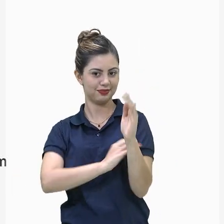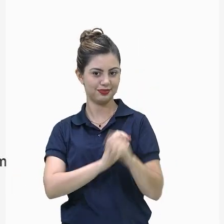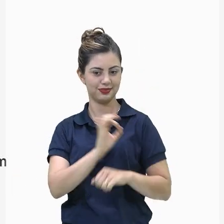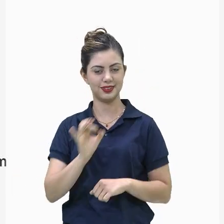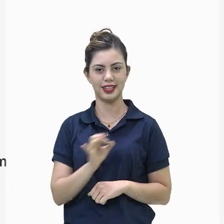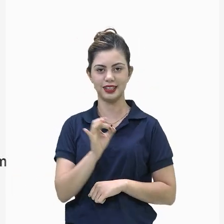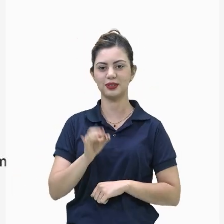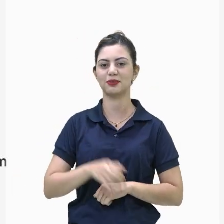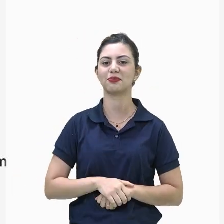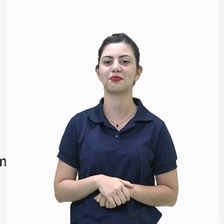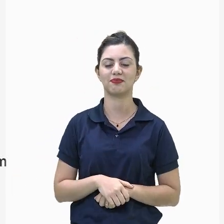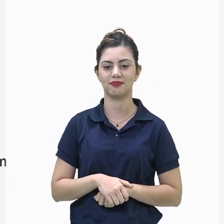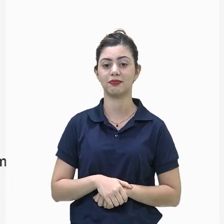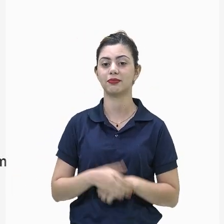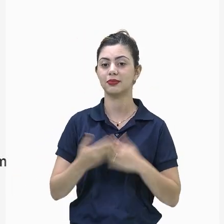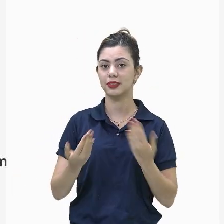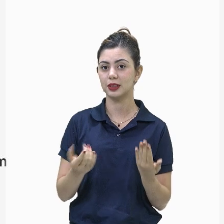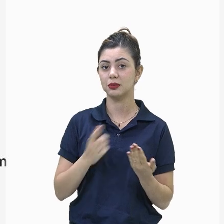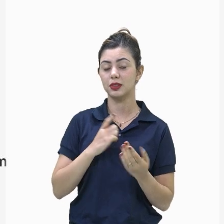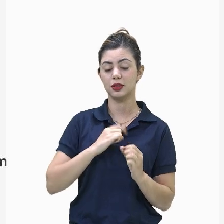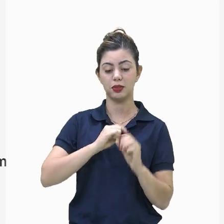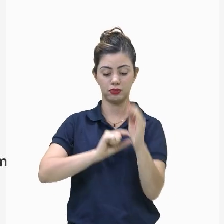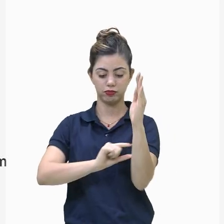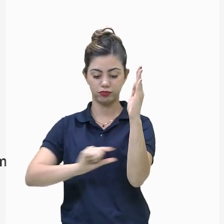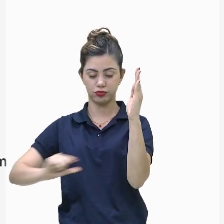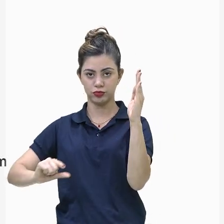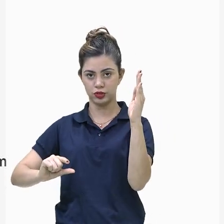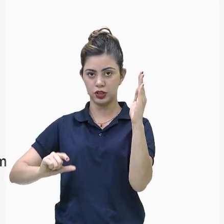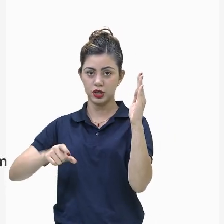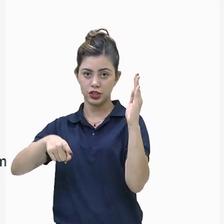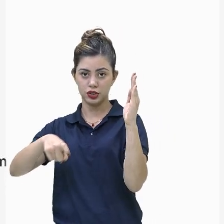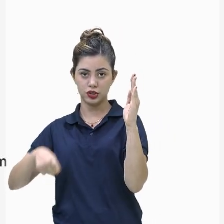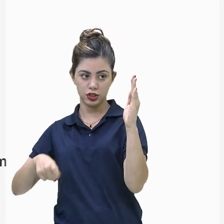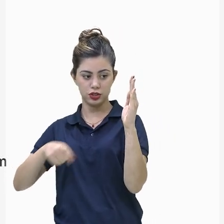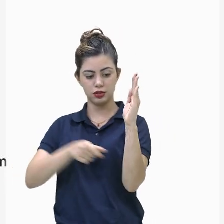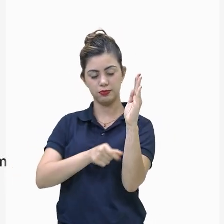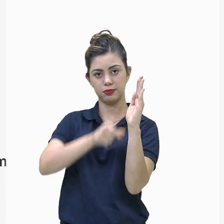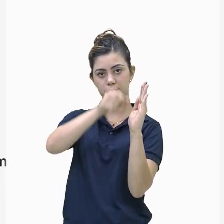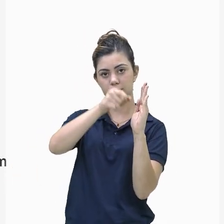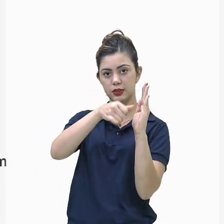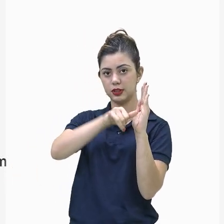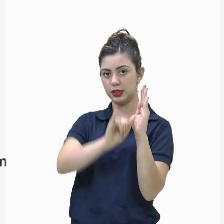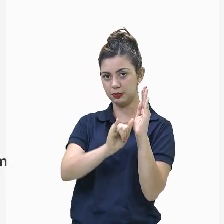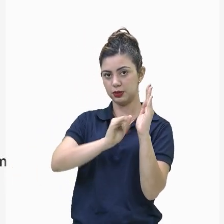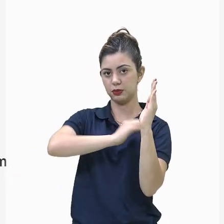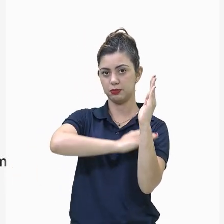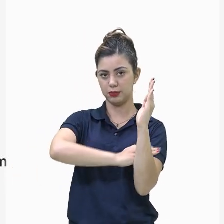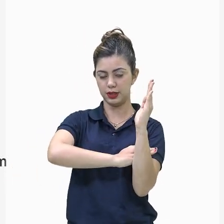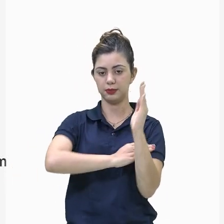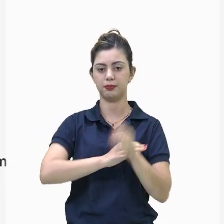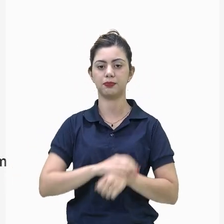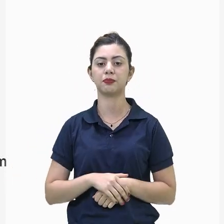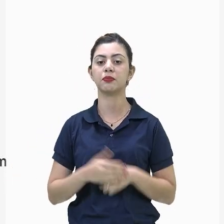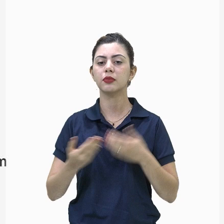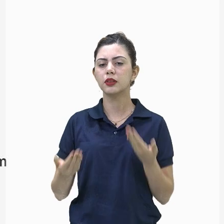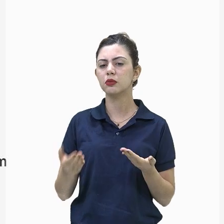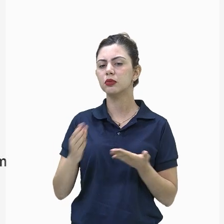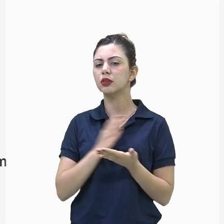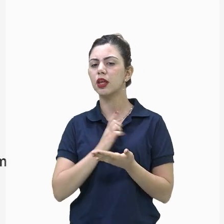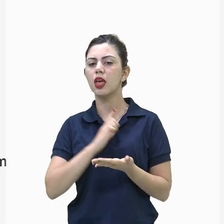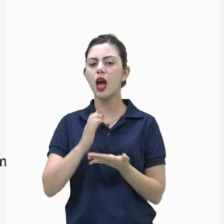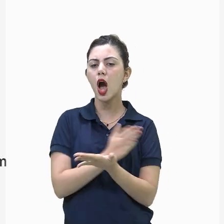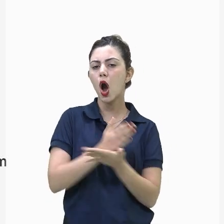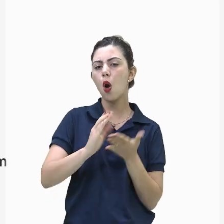XY, tá? X horizontal, Y vertical. Então a gente tem aí alguns pontos que aí